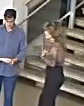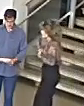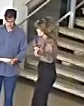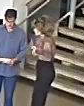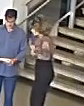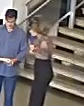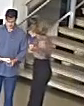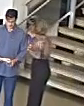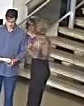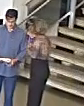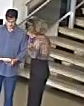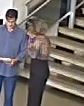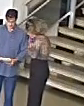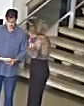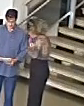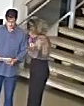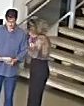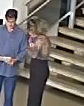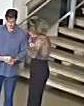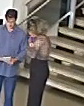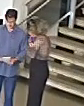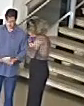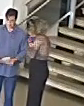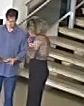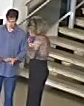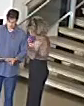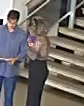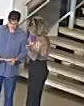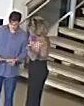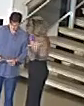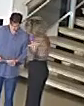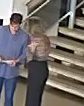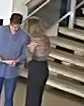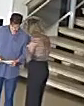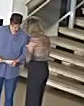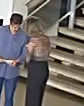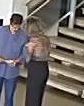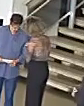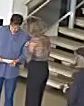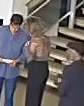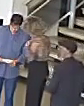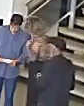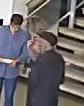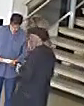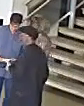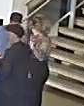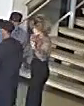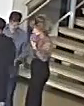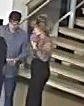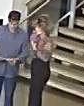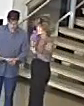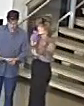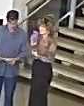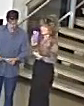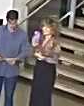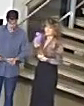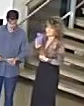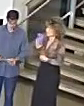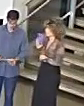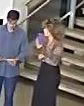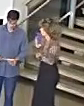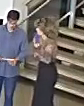com a apresentação da orquestra aqui na Assembleia Legislativa de Minas Gerais. Nosso país tem uma dívida histórica